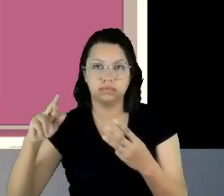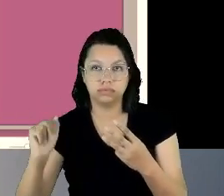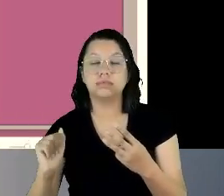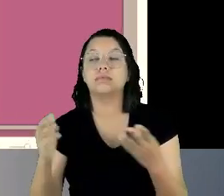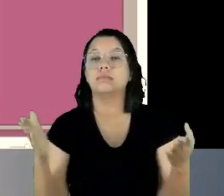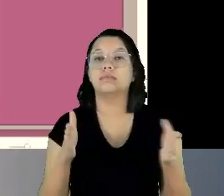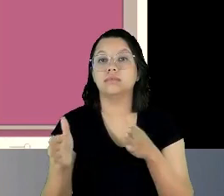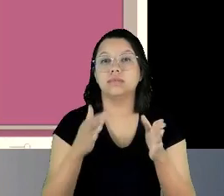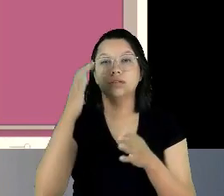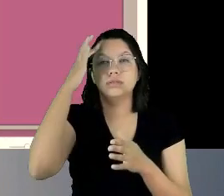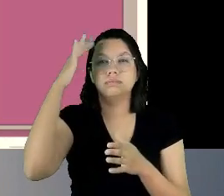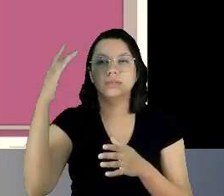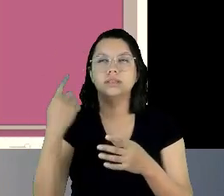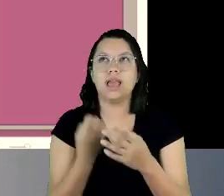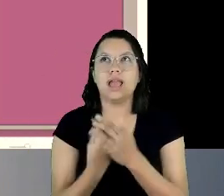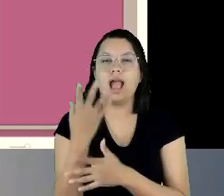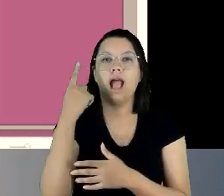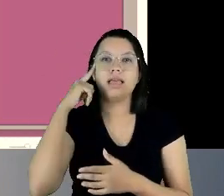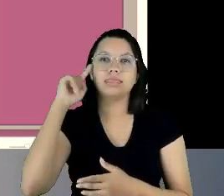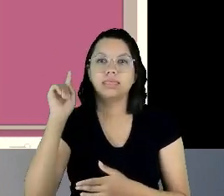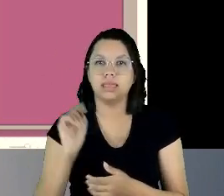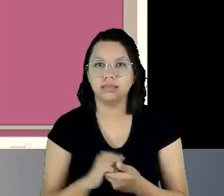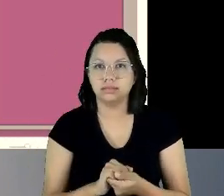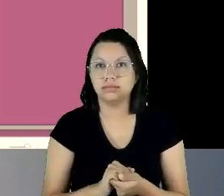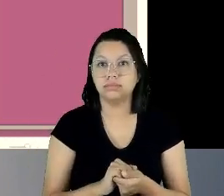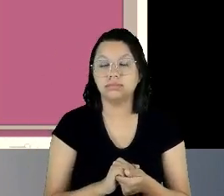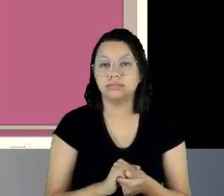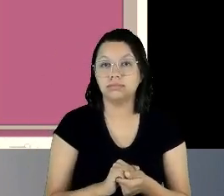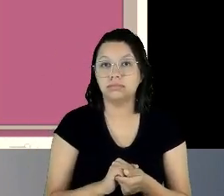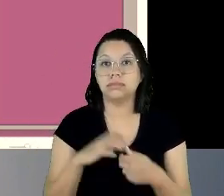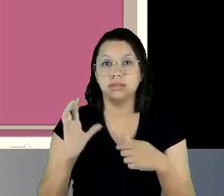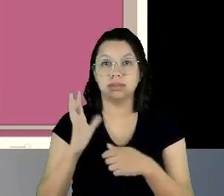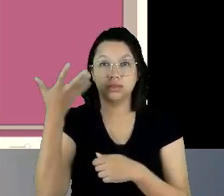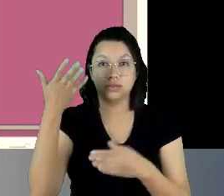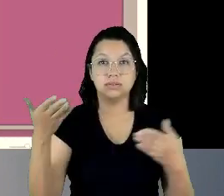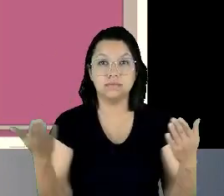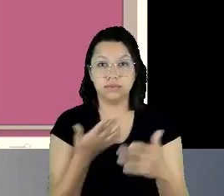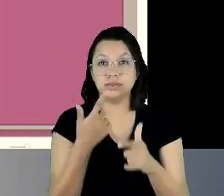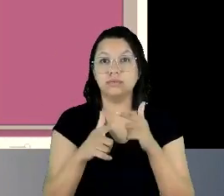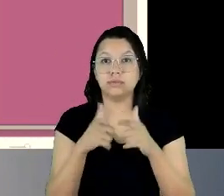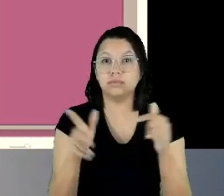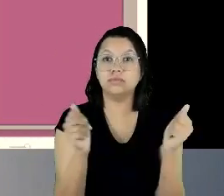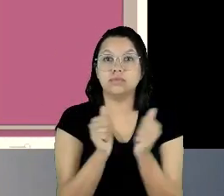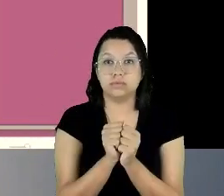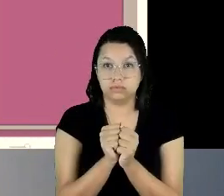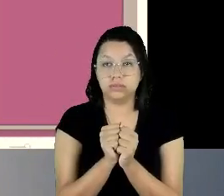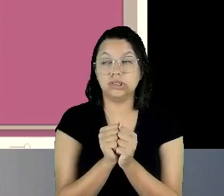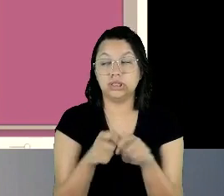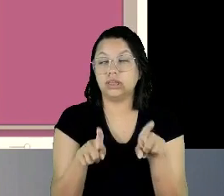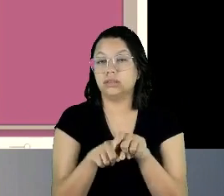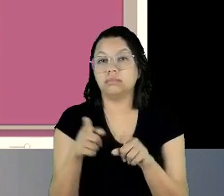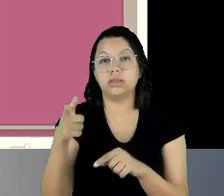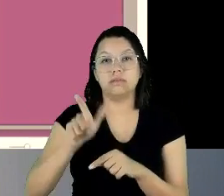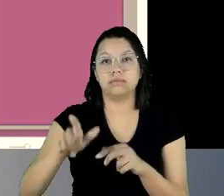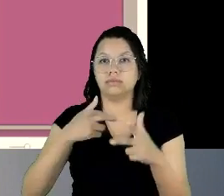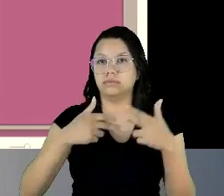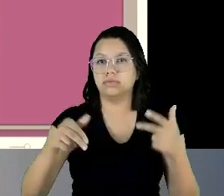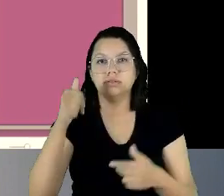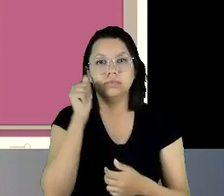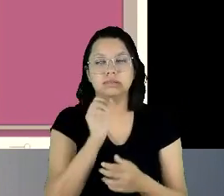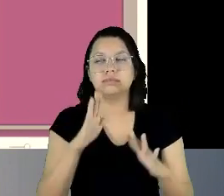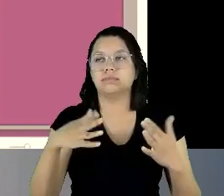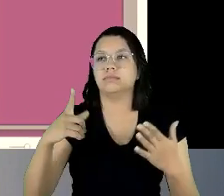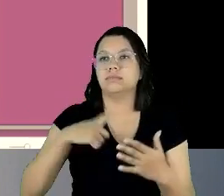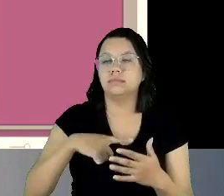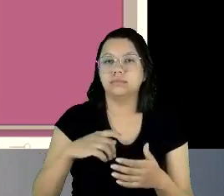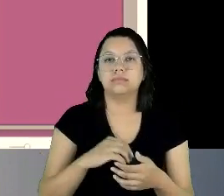de pensar e de criar ideias para a solução desse problema conjunta, além de várias mulheres, né? Então, a gente